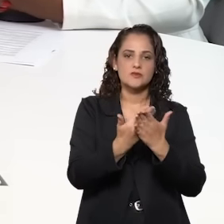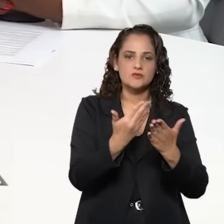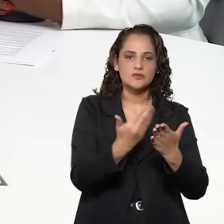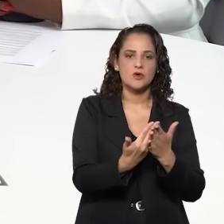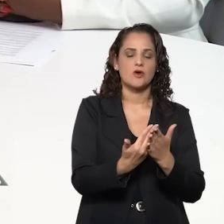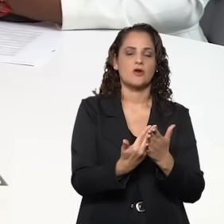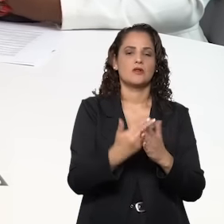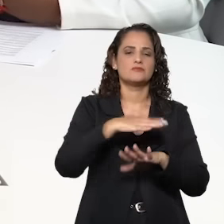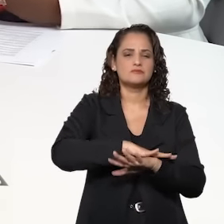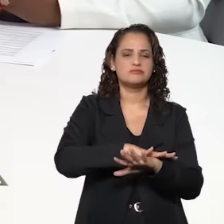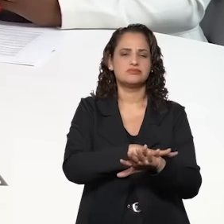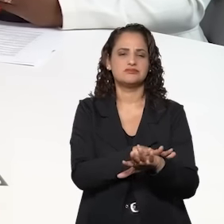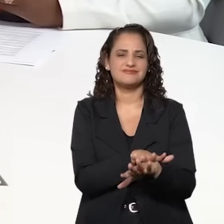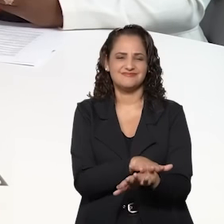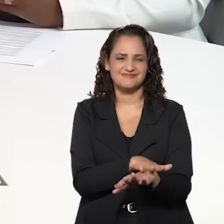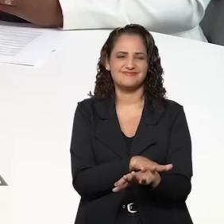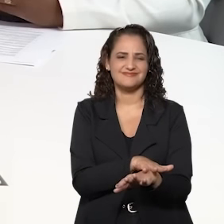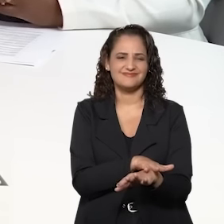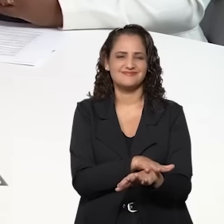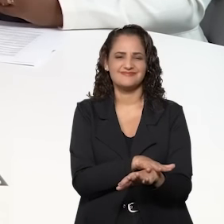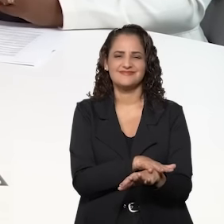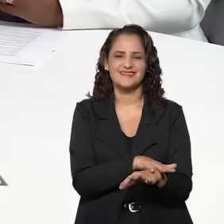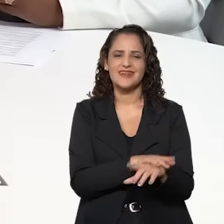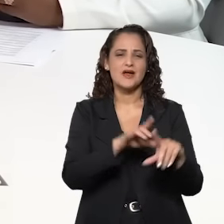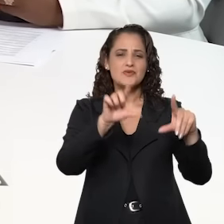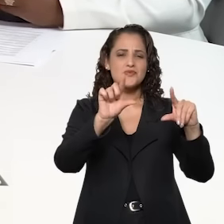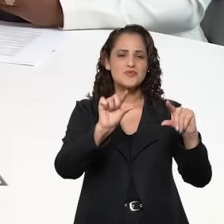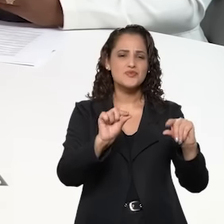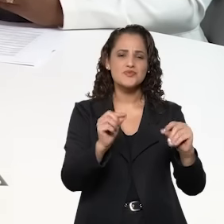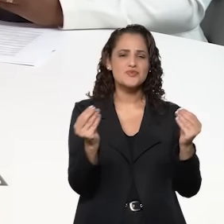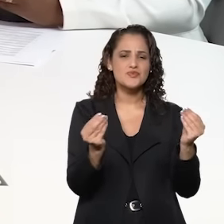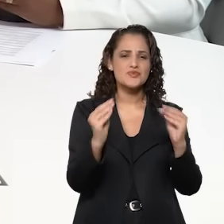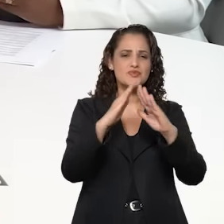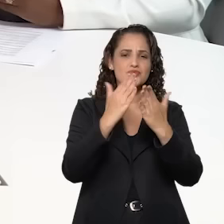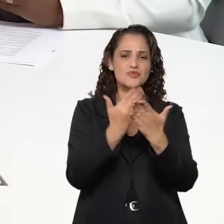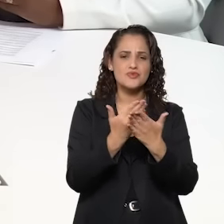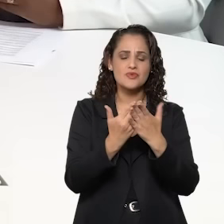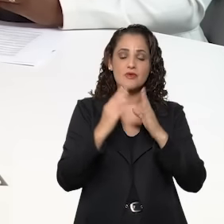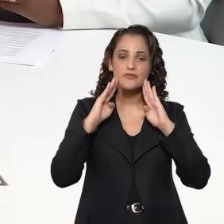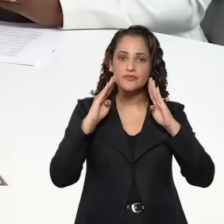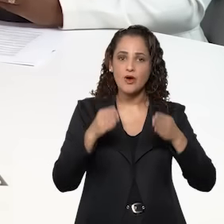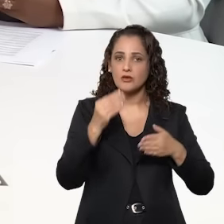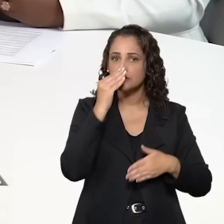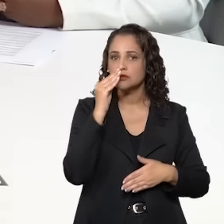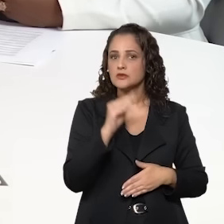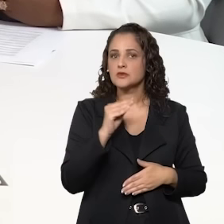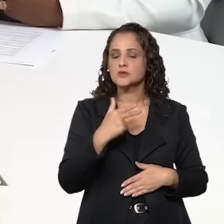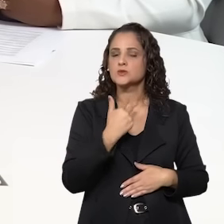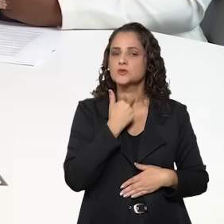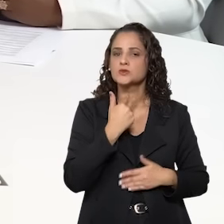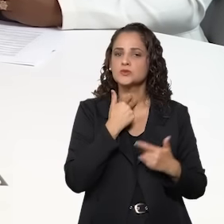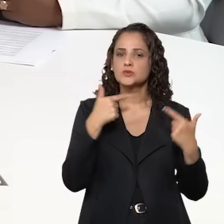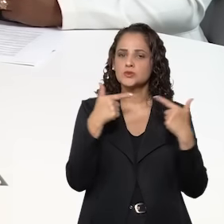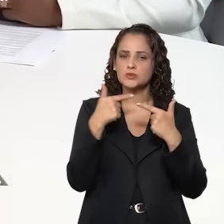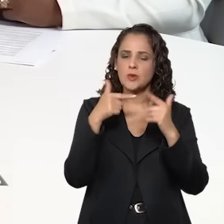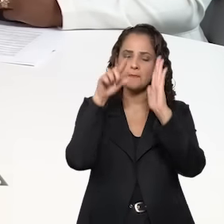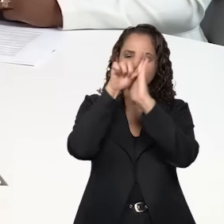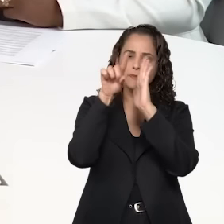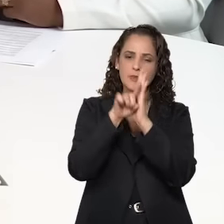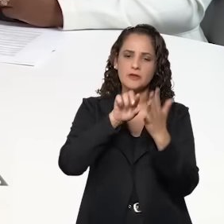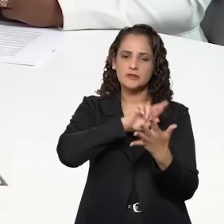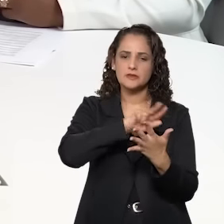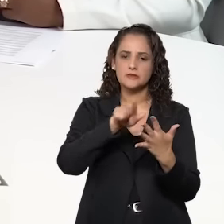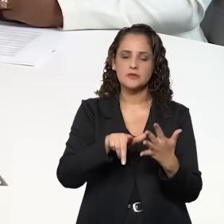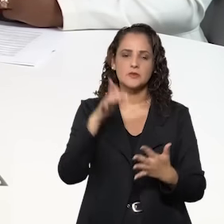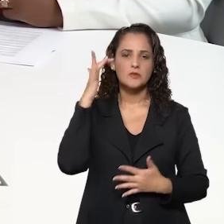é a gente tem aí um foco que a gente não pode deixar de lado multi perguntas eu acho que você